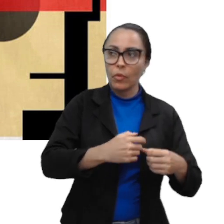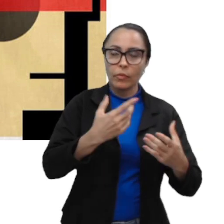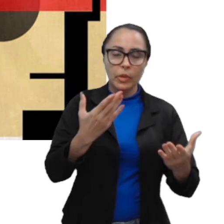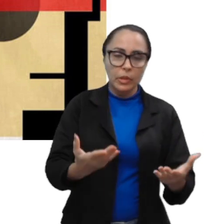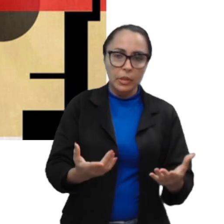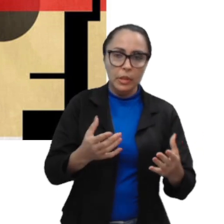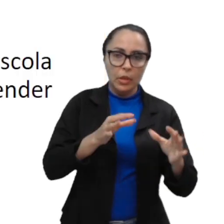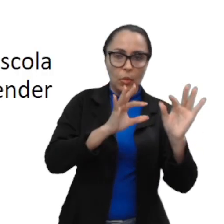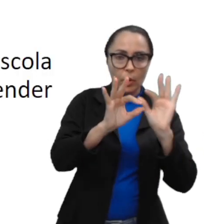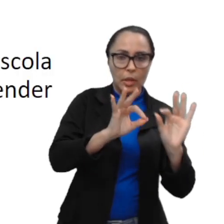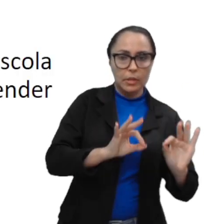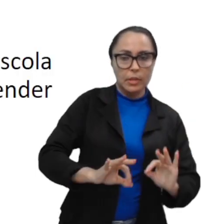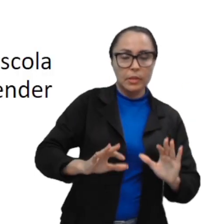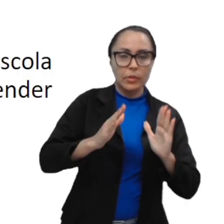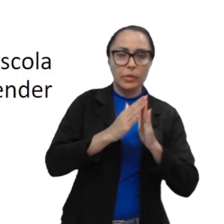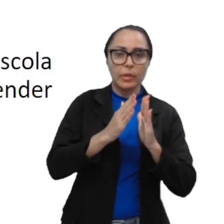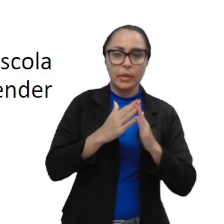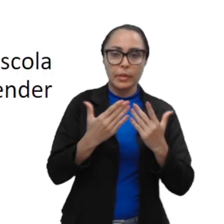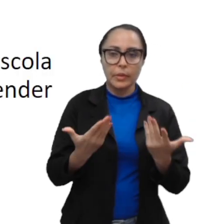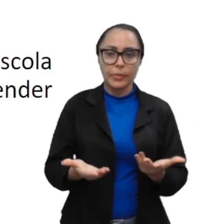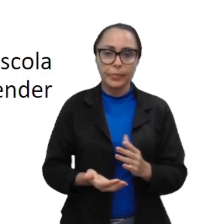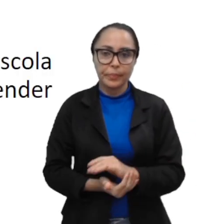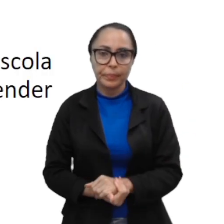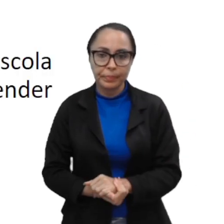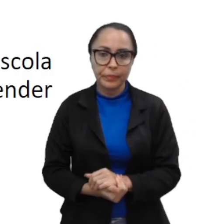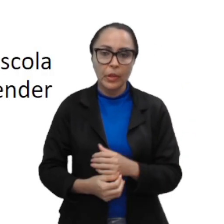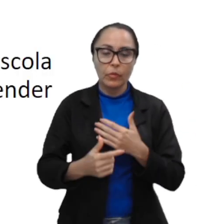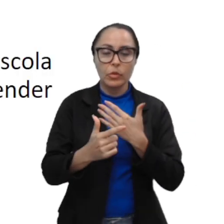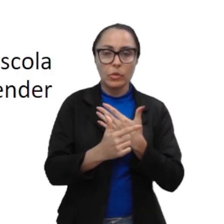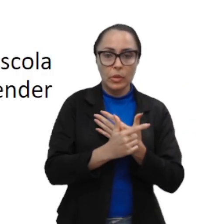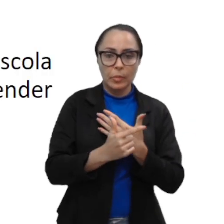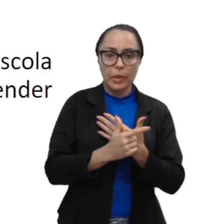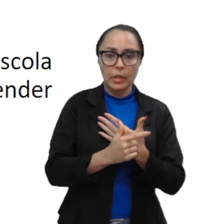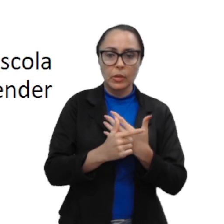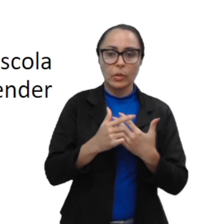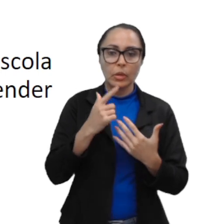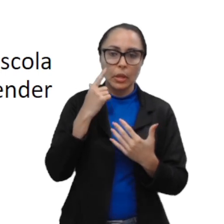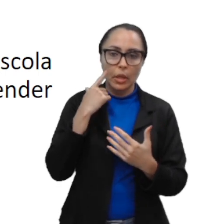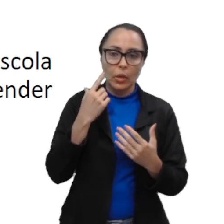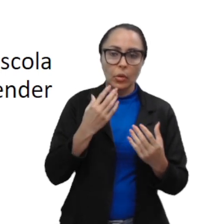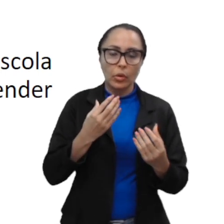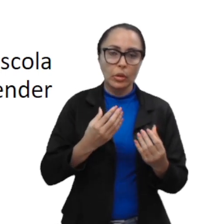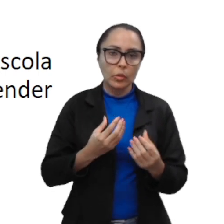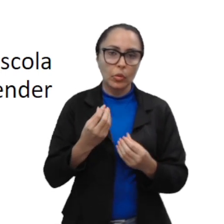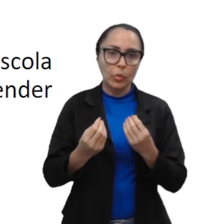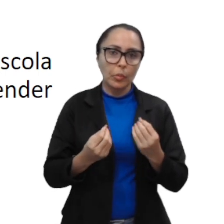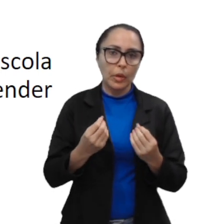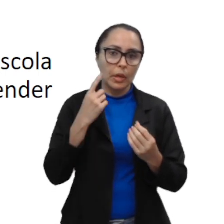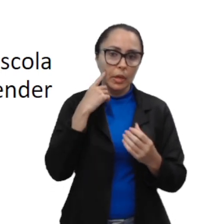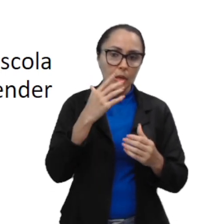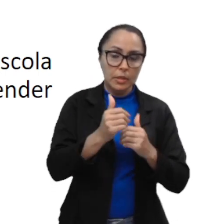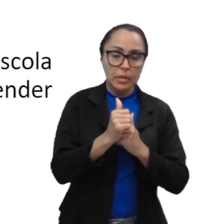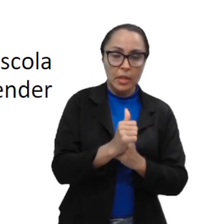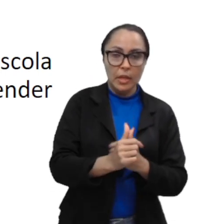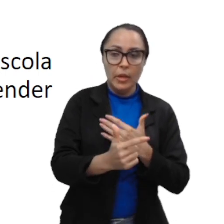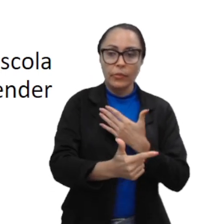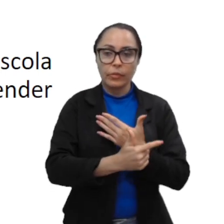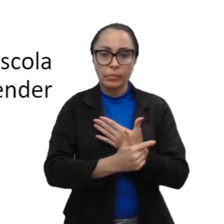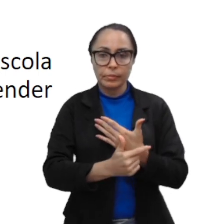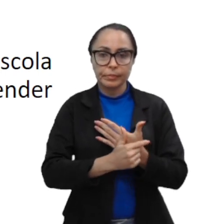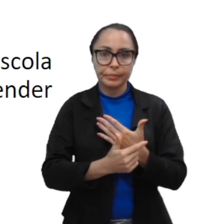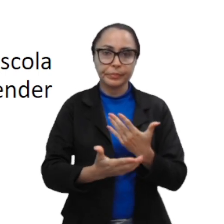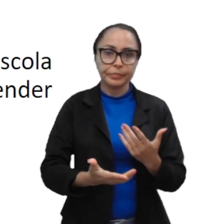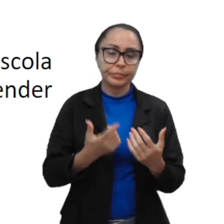decoração, enfim. O funcionalismo, como a gente falou, né, da forma que segue a função,